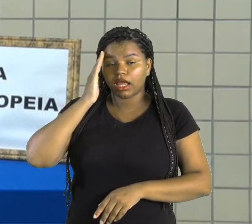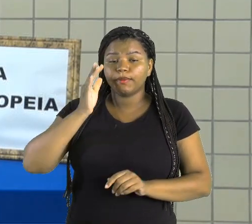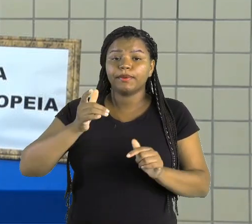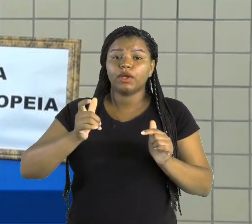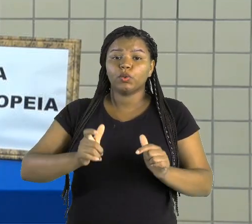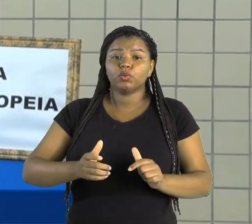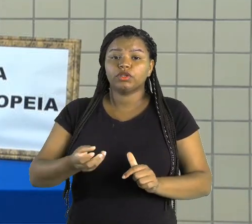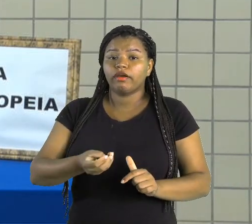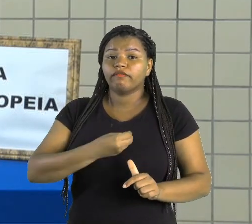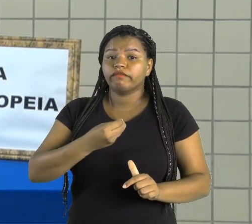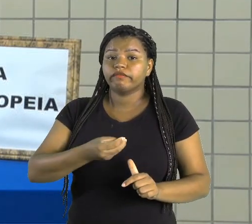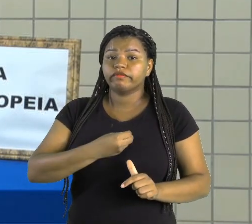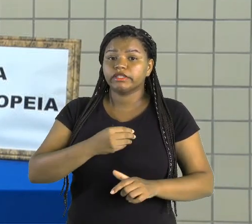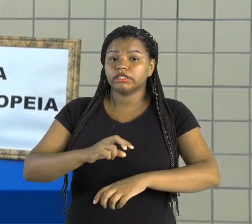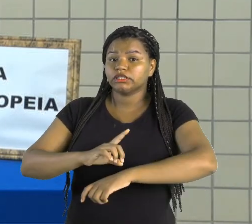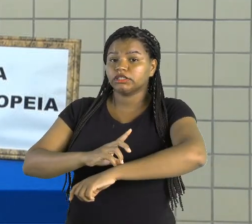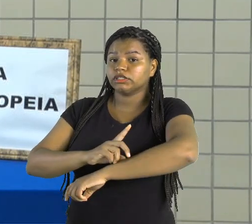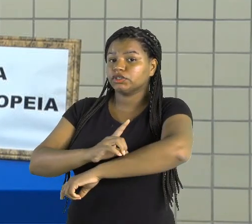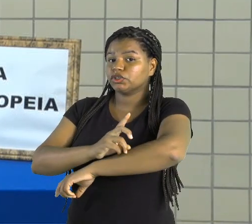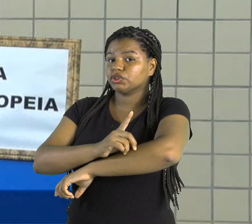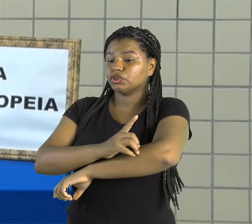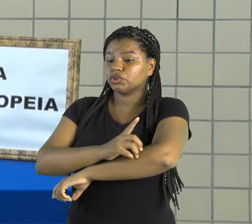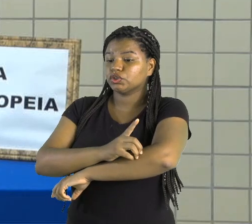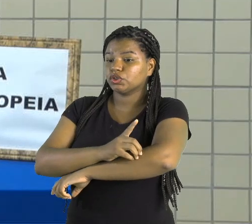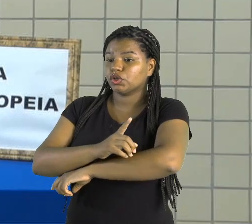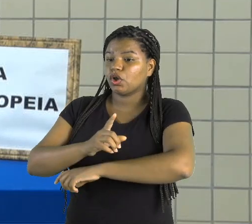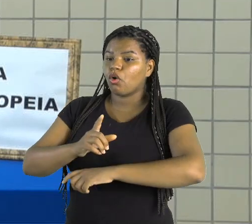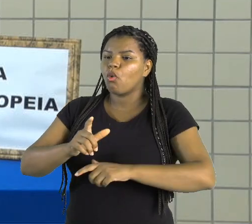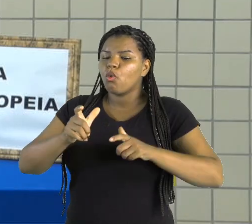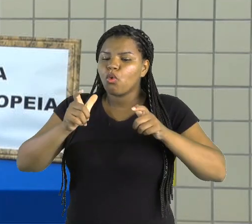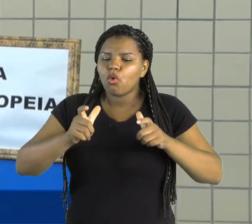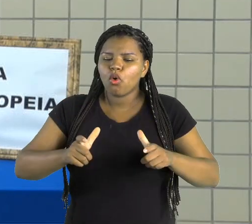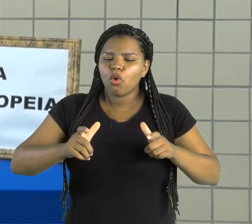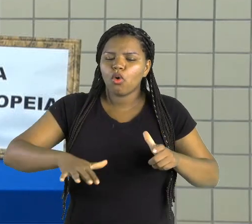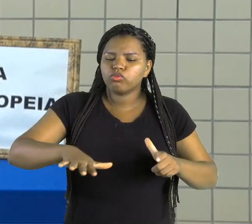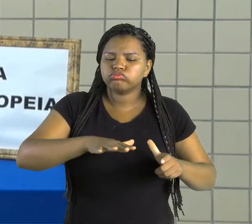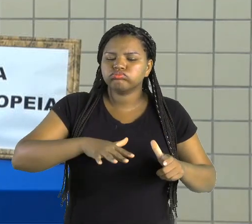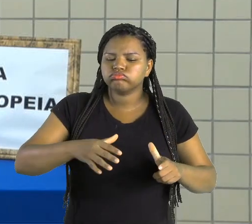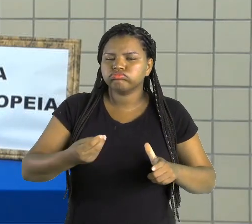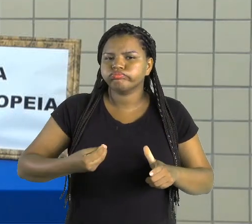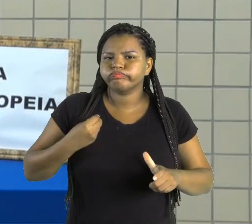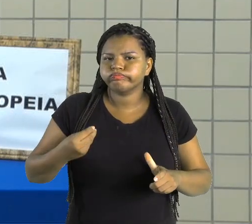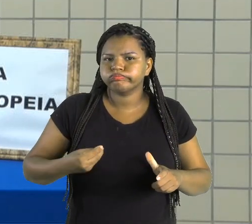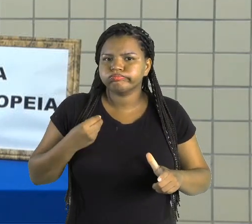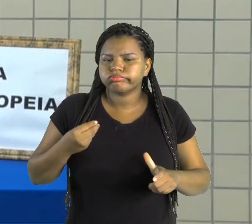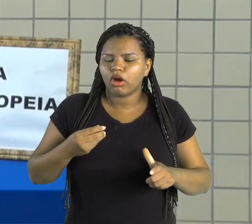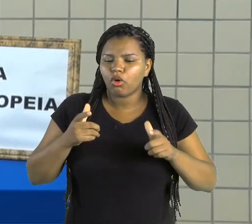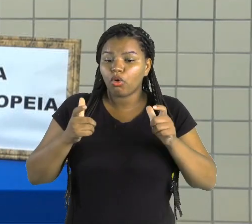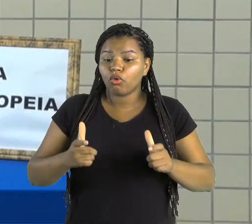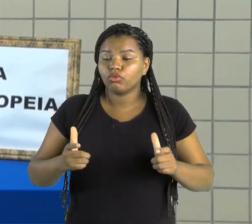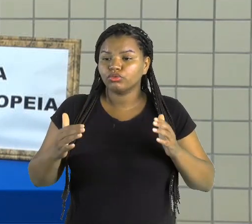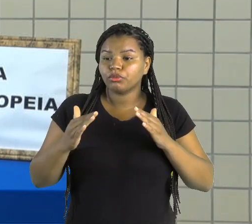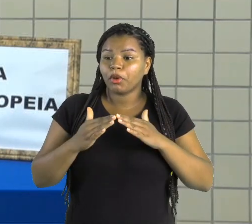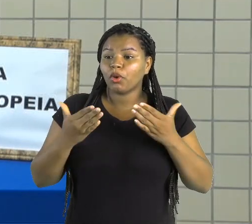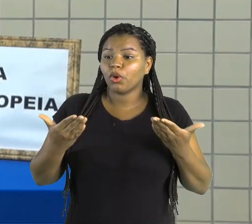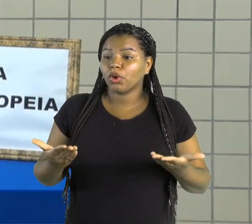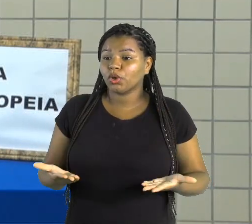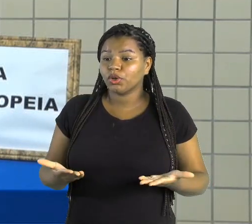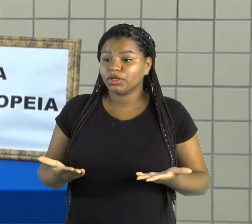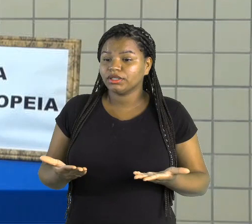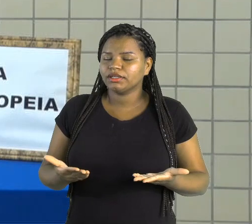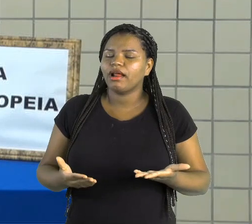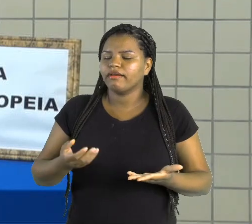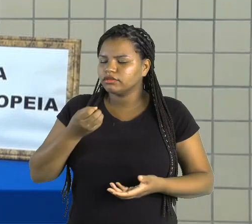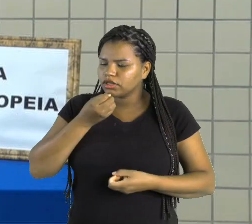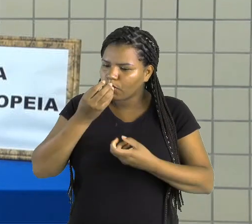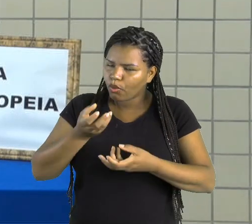aonde vivem as centopeias, qual o habitat dela, aonde elas gostam de morar. E aí você conta para a sua